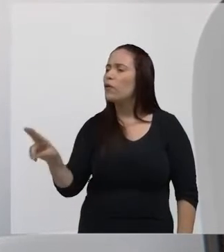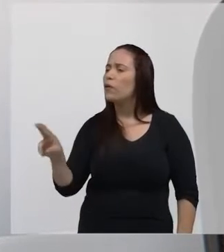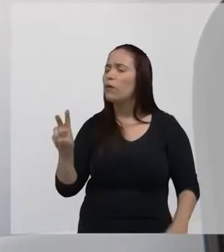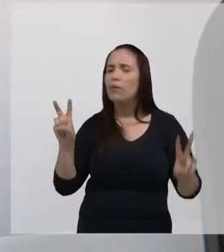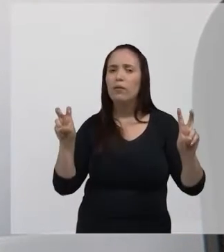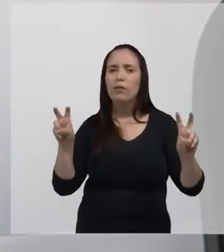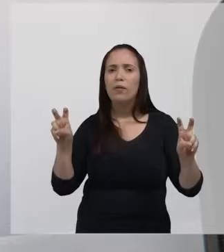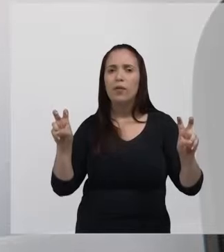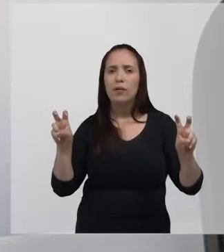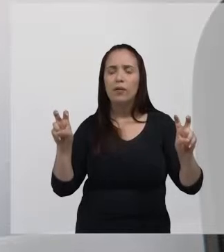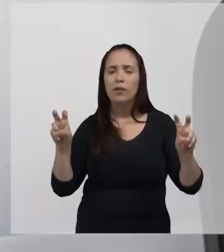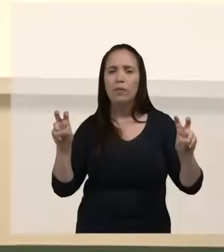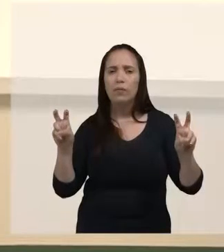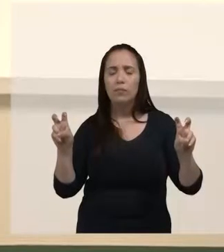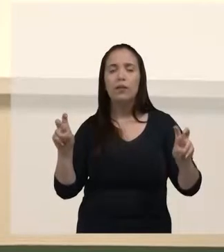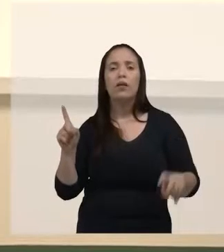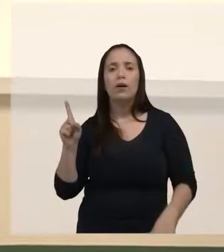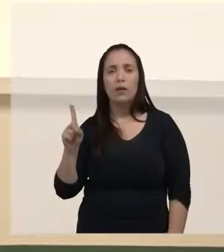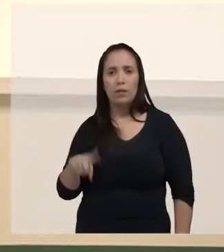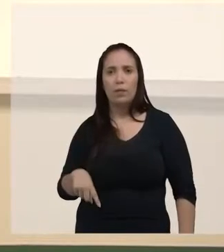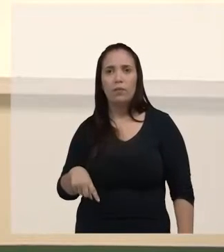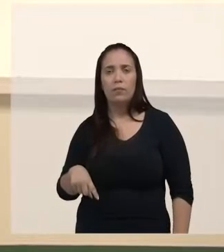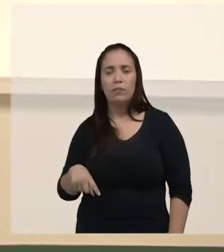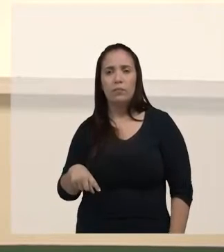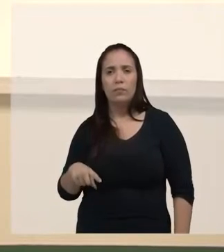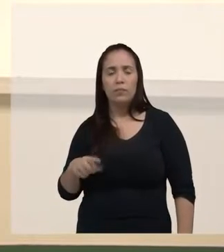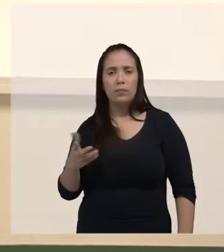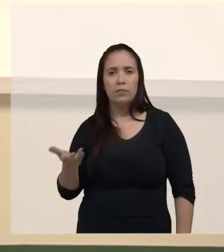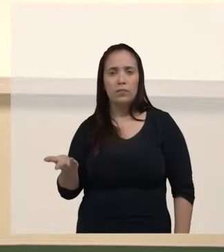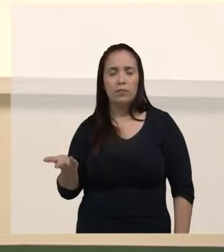nome? É o que desliguei, em relação...